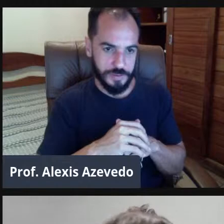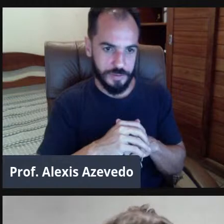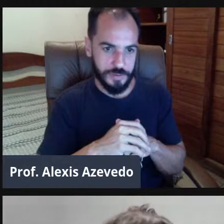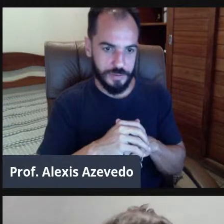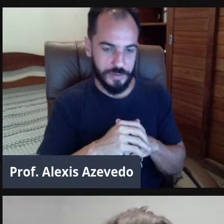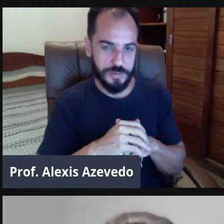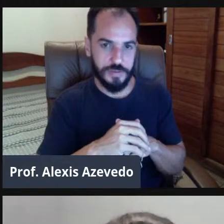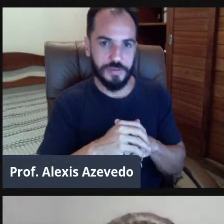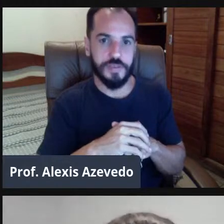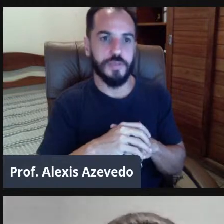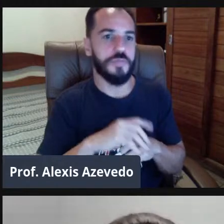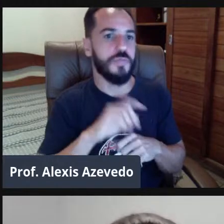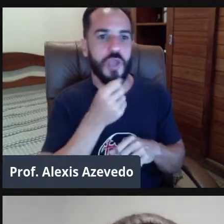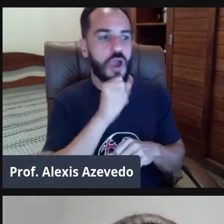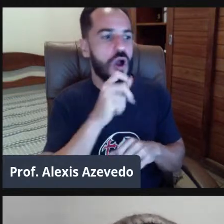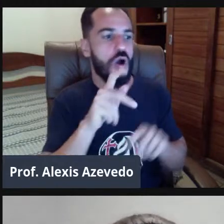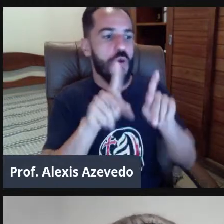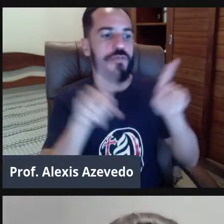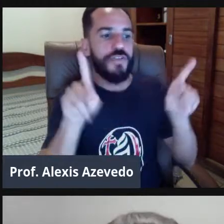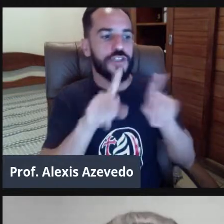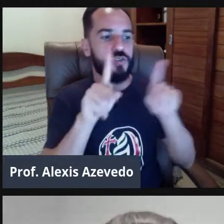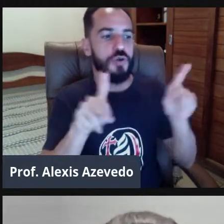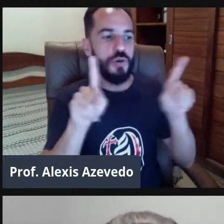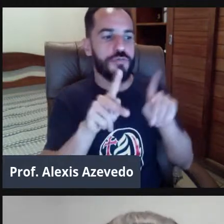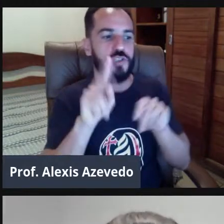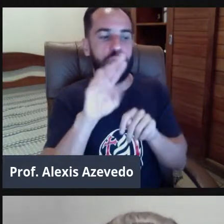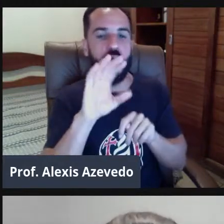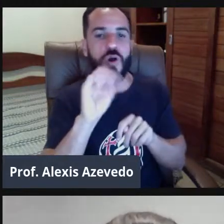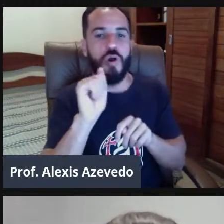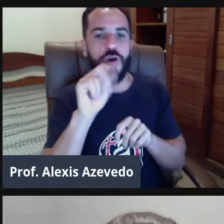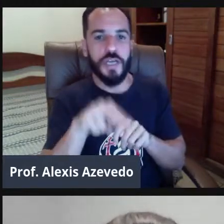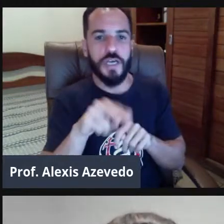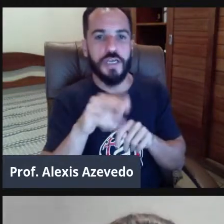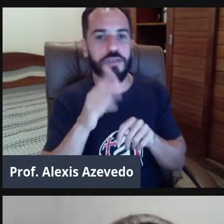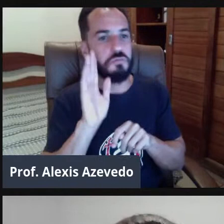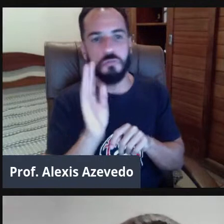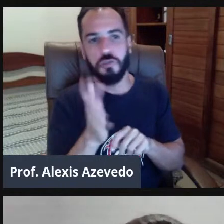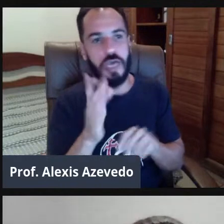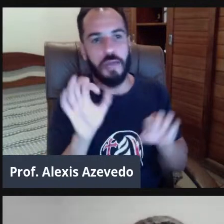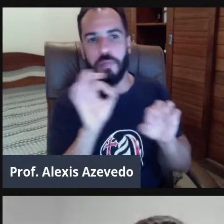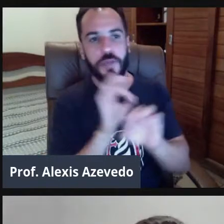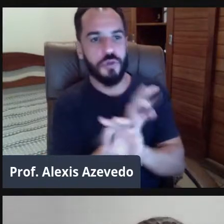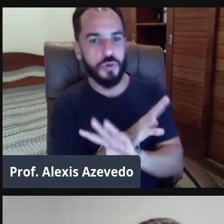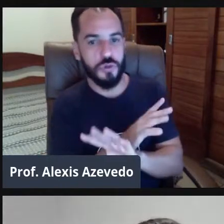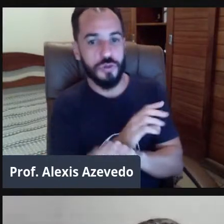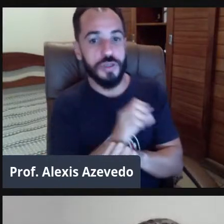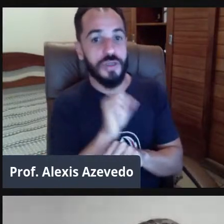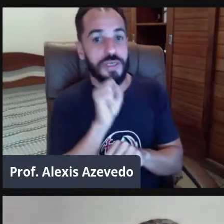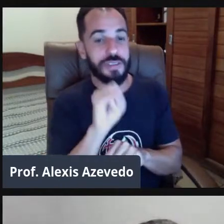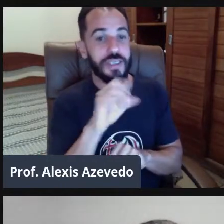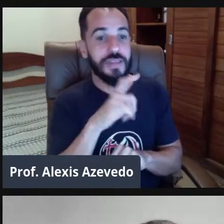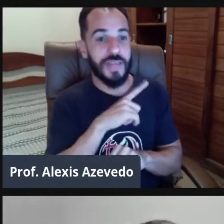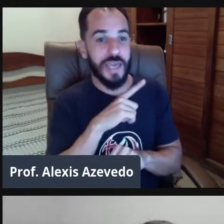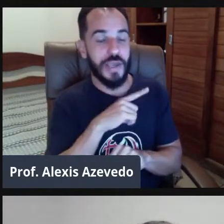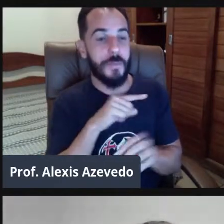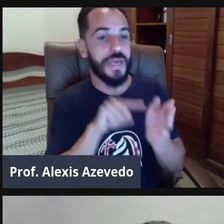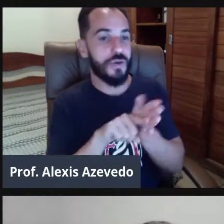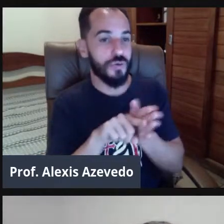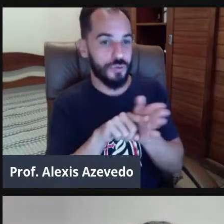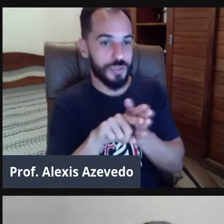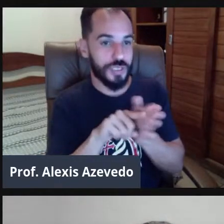Bom, eu não tenho nada, a não ser que tenha alguma pergunta, assim, mas eu não teria nada a falar, a